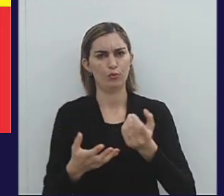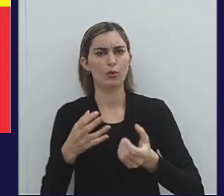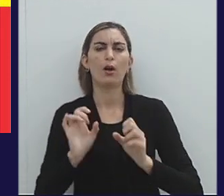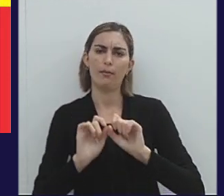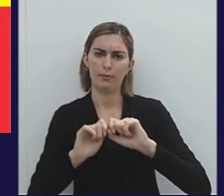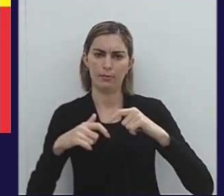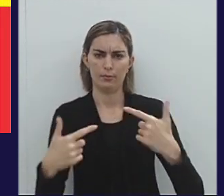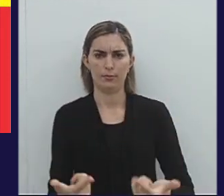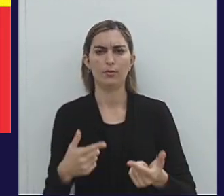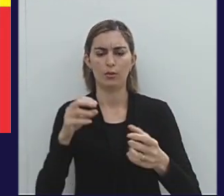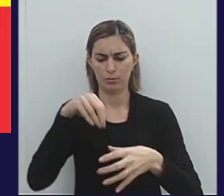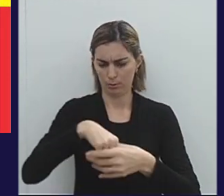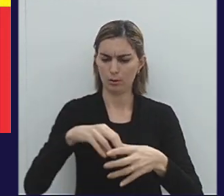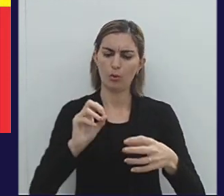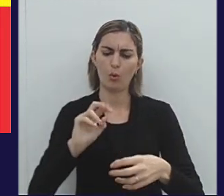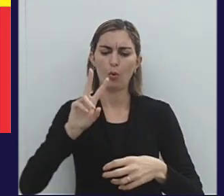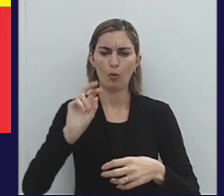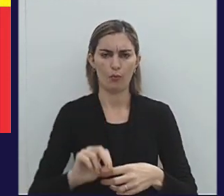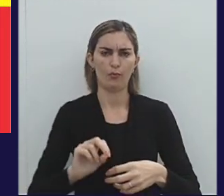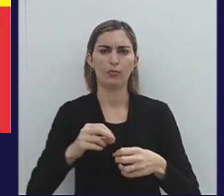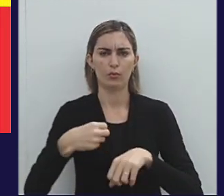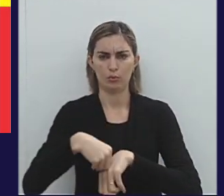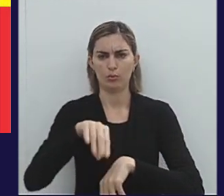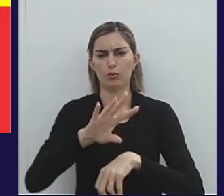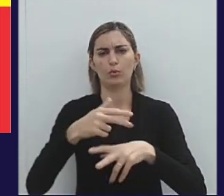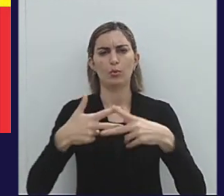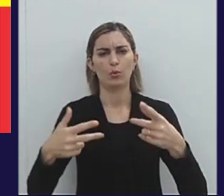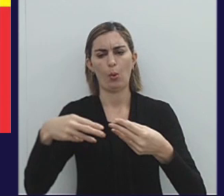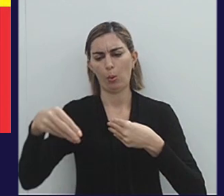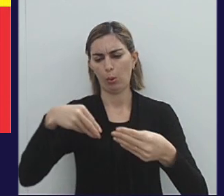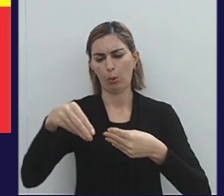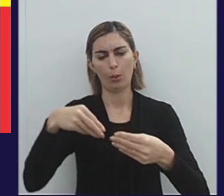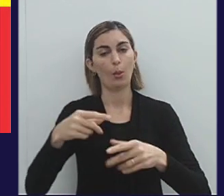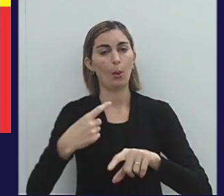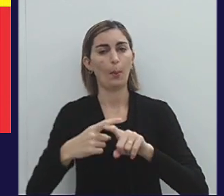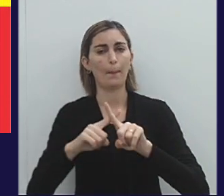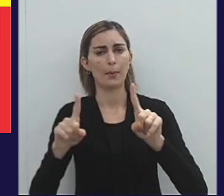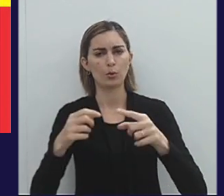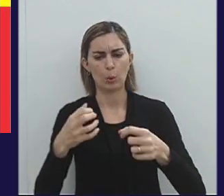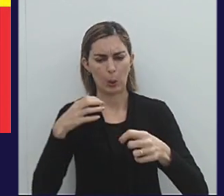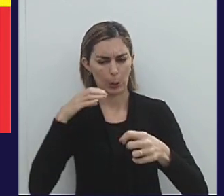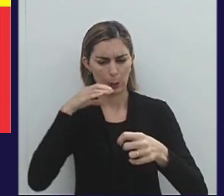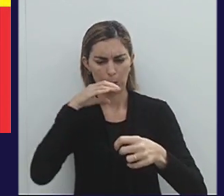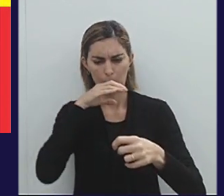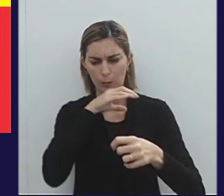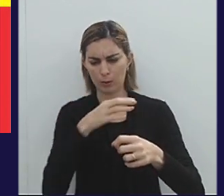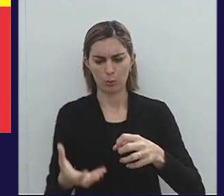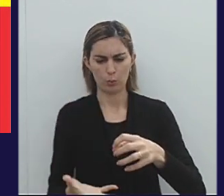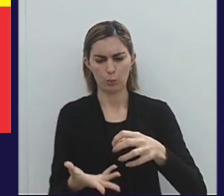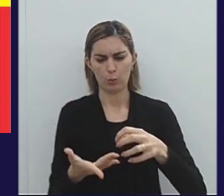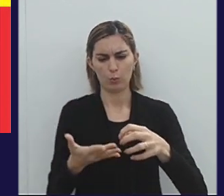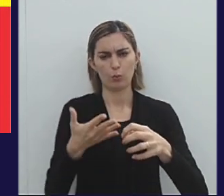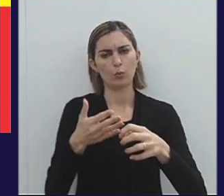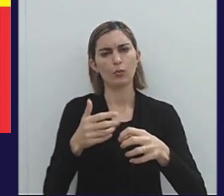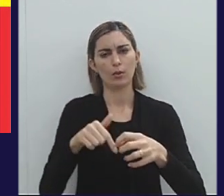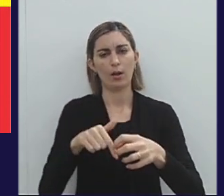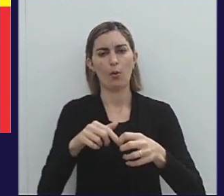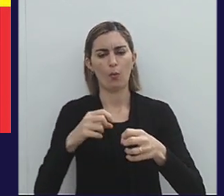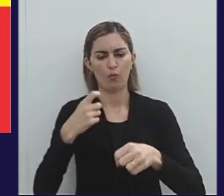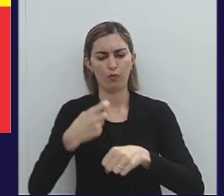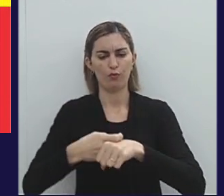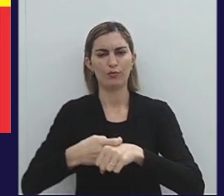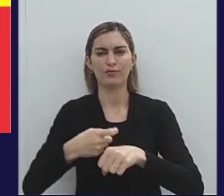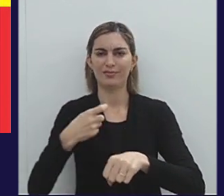lógico que dentro do ovo tem uma substância que é líquida, mas quando o calor ele é transferido,